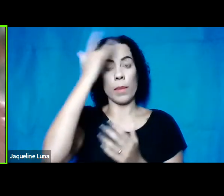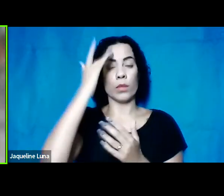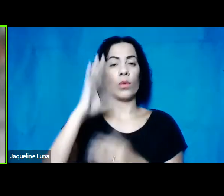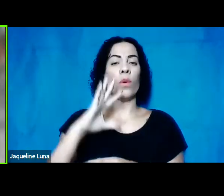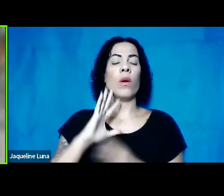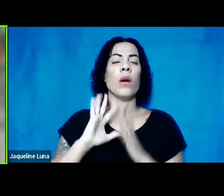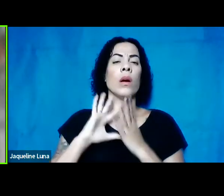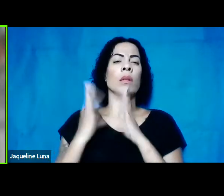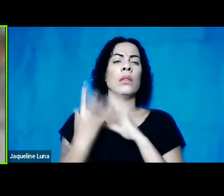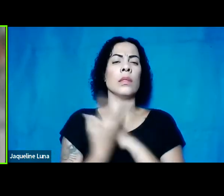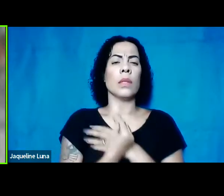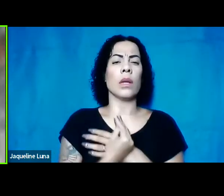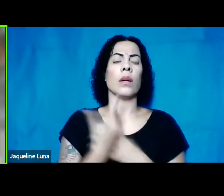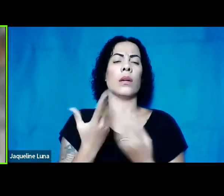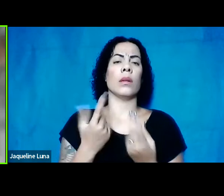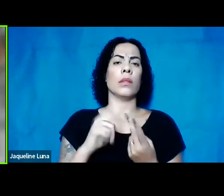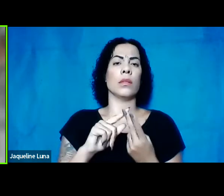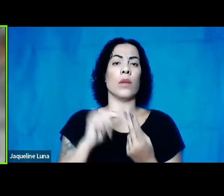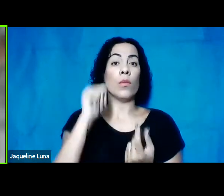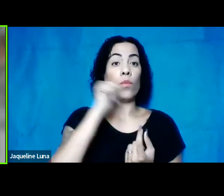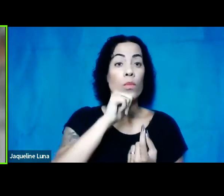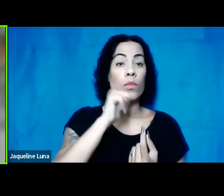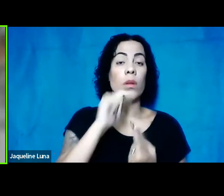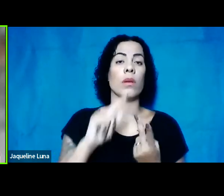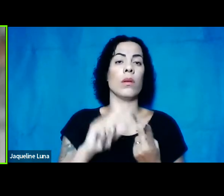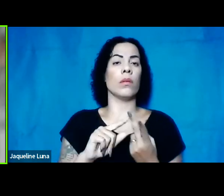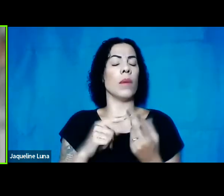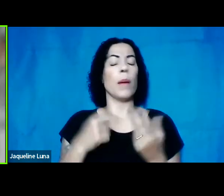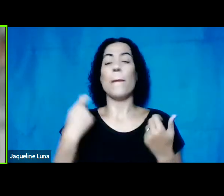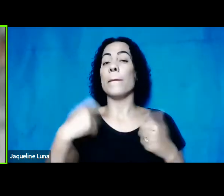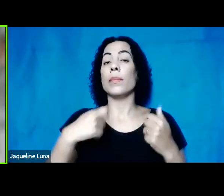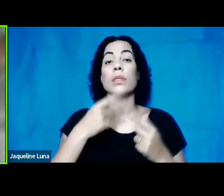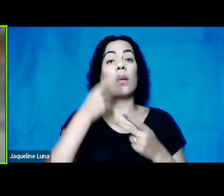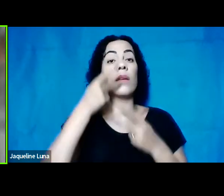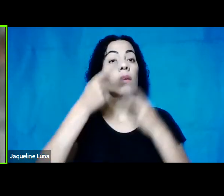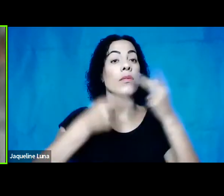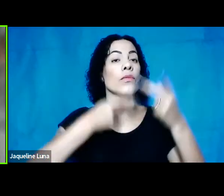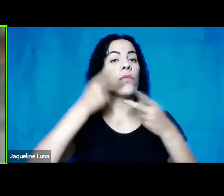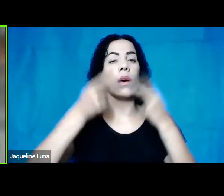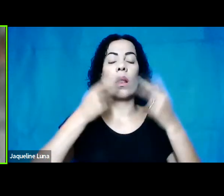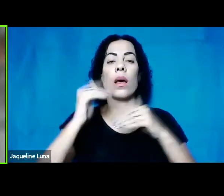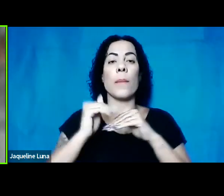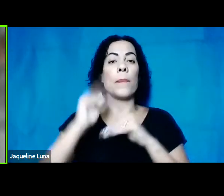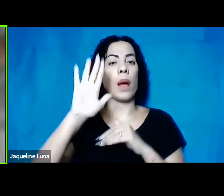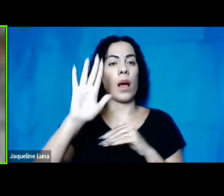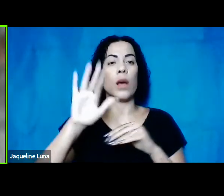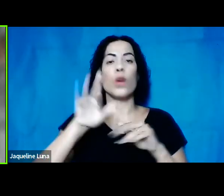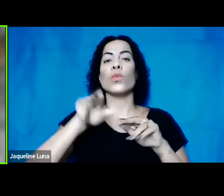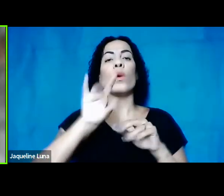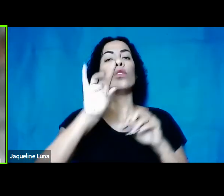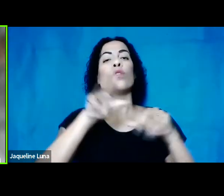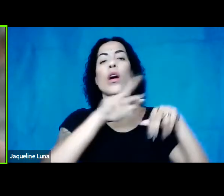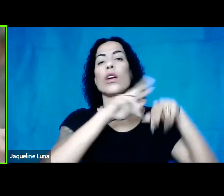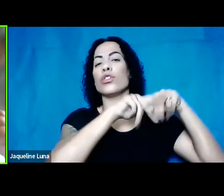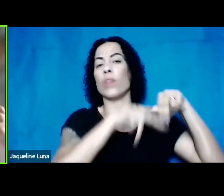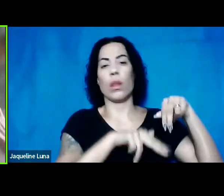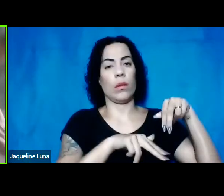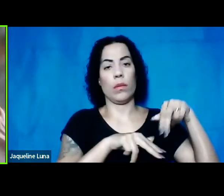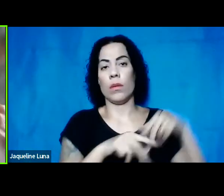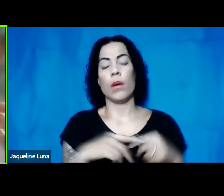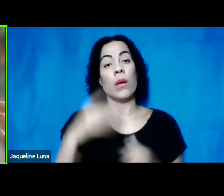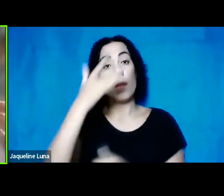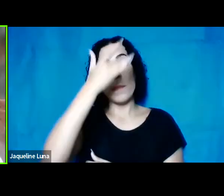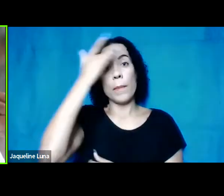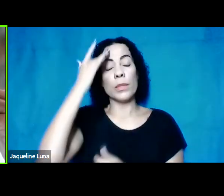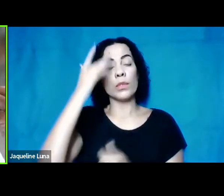pessoas, as mulheres, têm que falar mais do que sobre a questão de gênero, né? As pessoas...